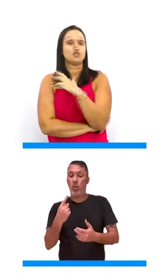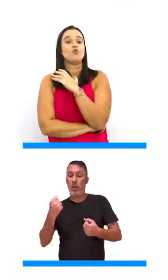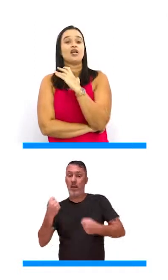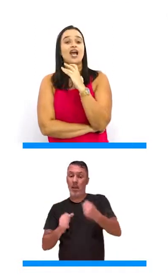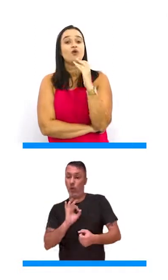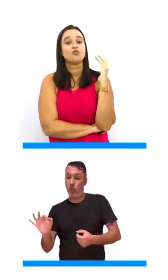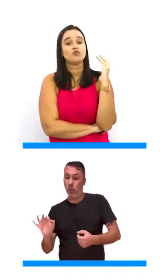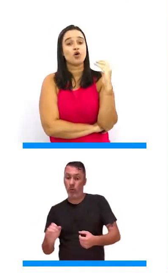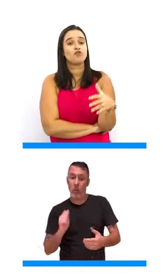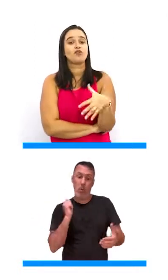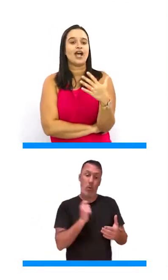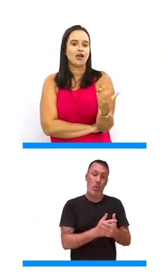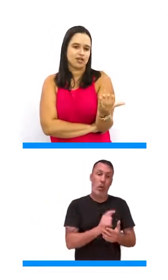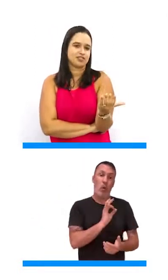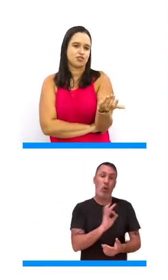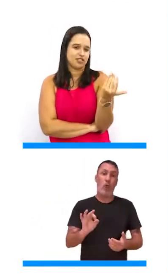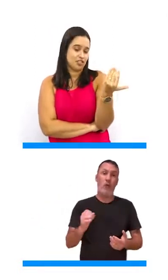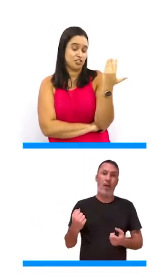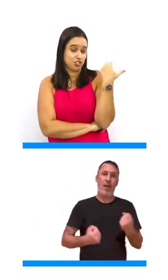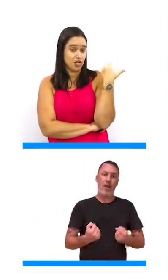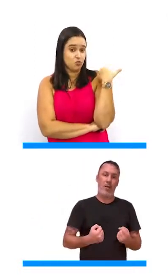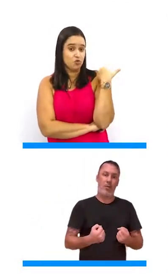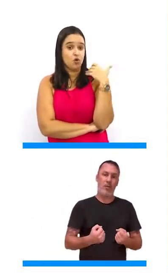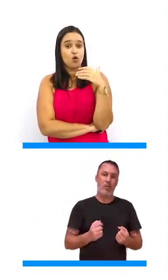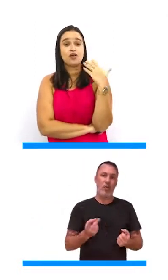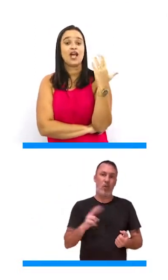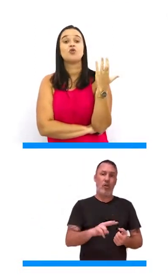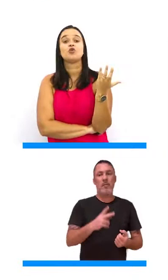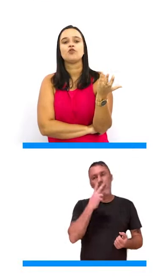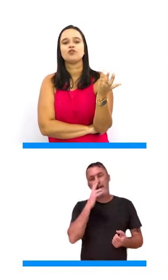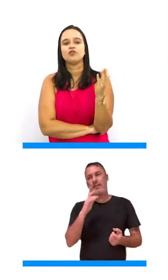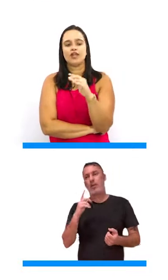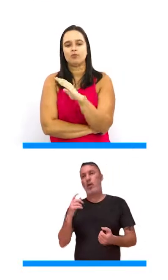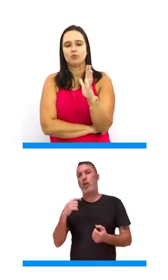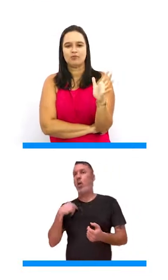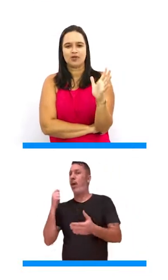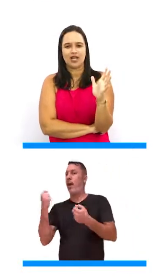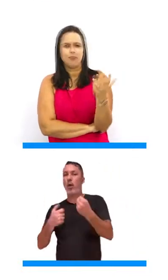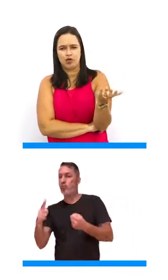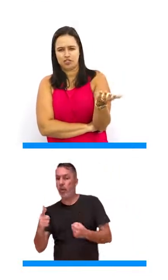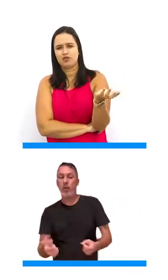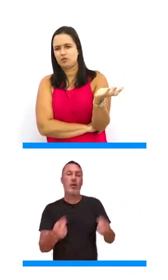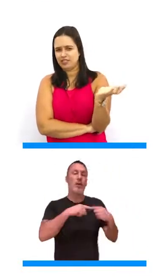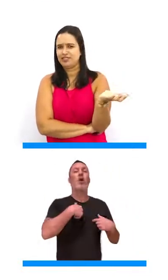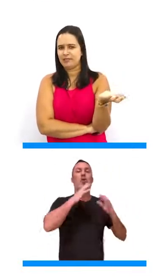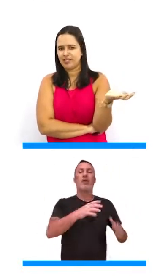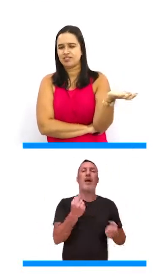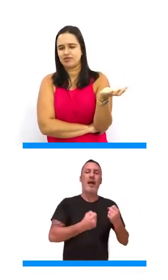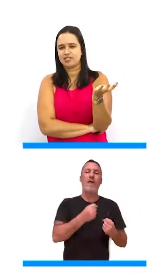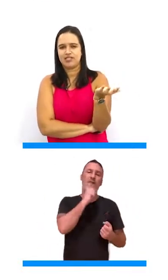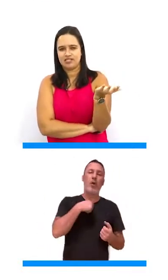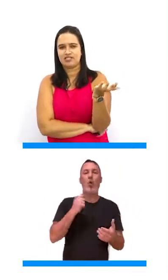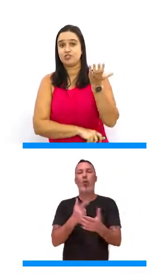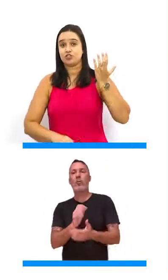ser que seja um carro, um novo carro, quer dizer, eu já tinha um, ou um carro novo é o meu primeiro carro. Pode ter alguma